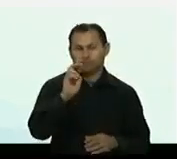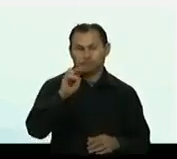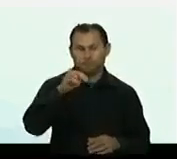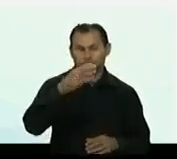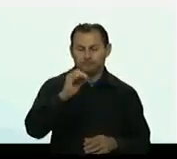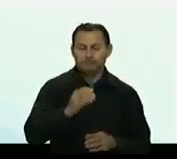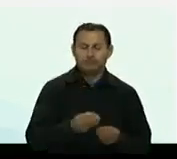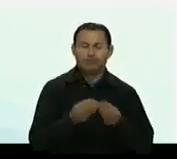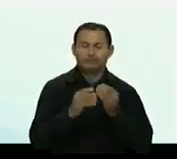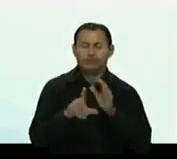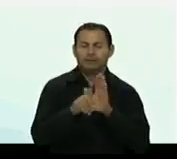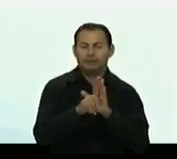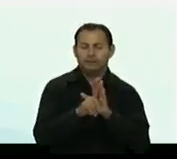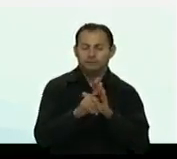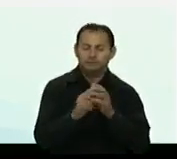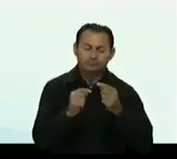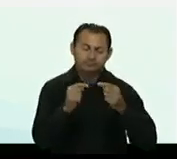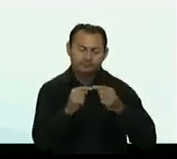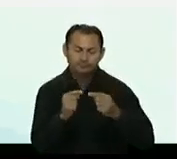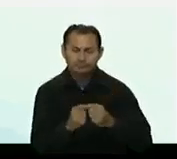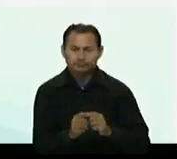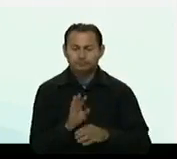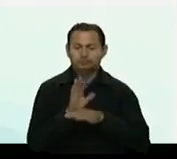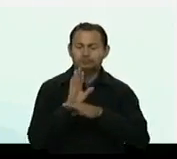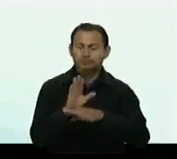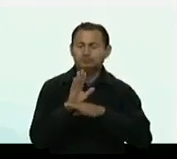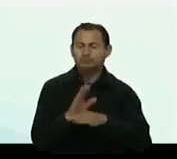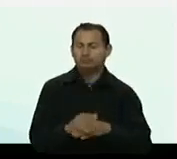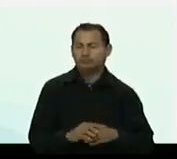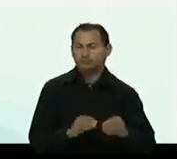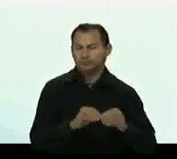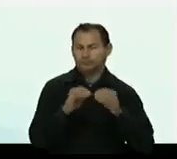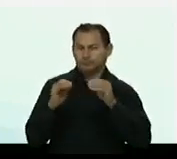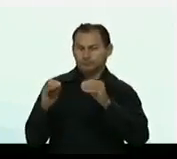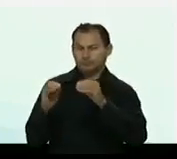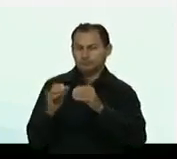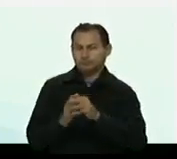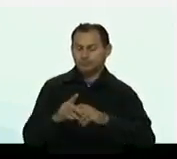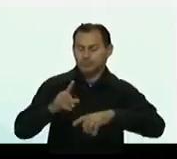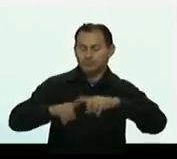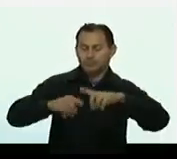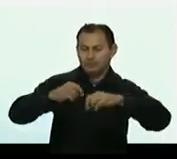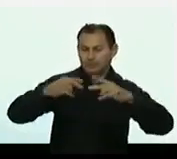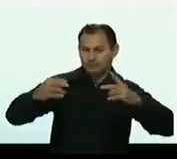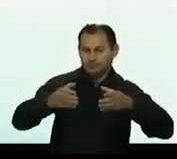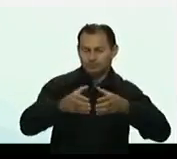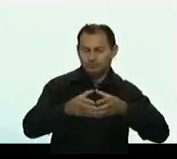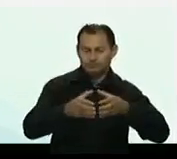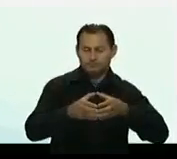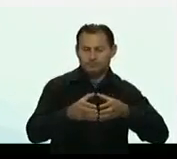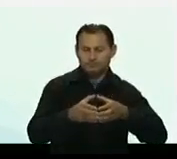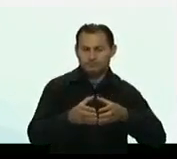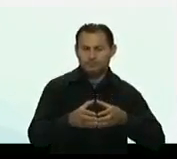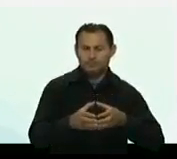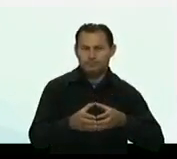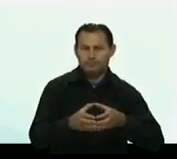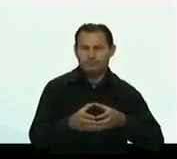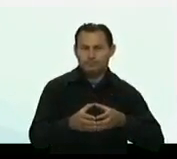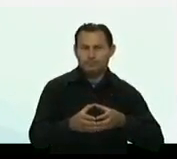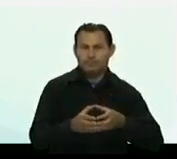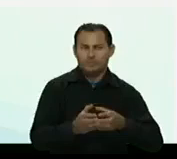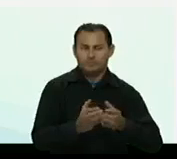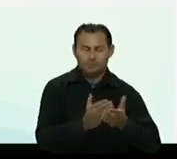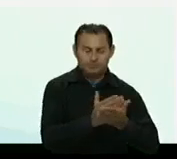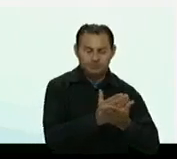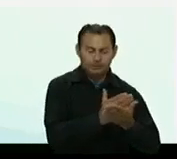nossa é dada por uma lei de formação que vai ajudar a levarmos os elementos do conjunto de